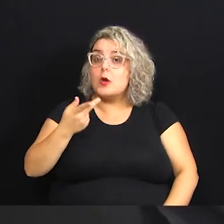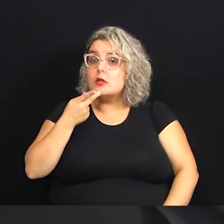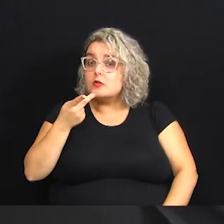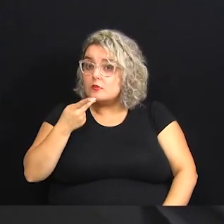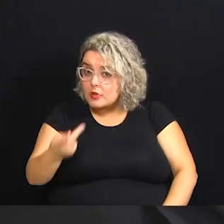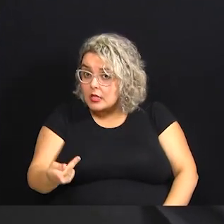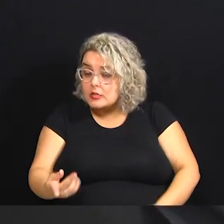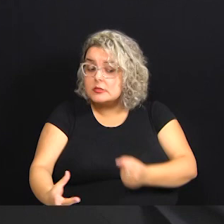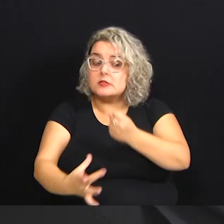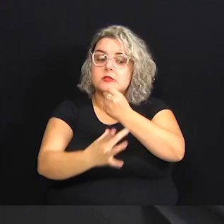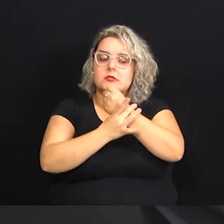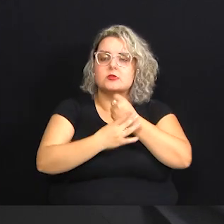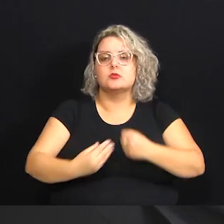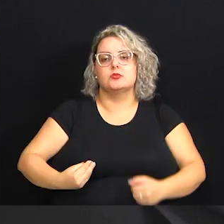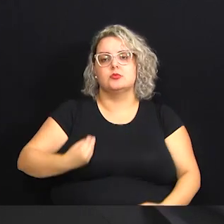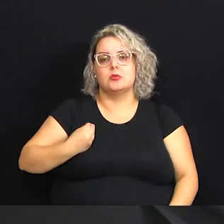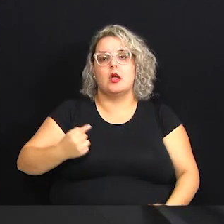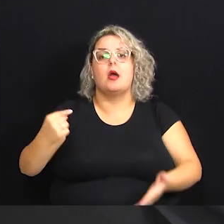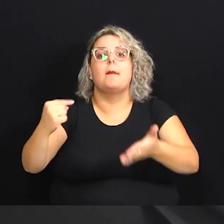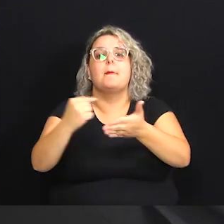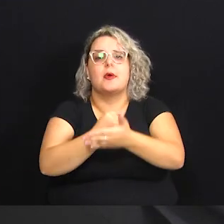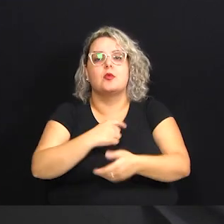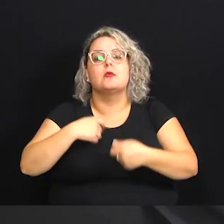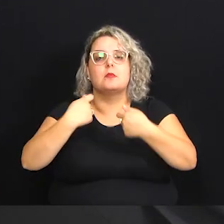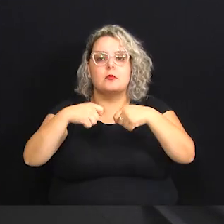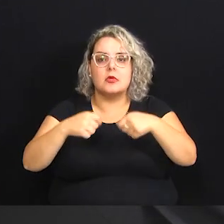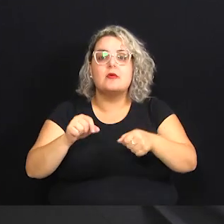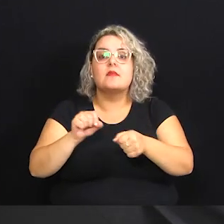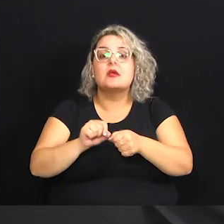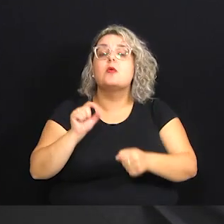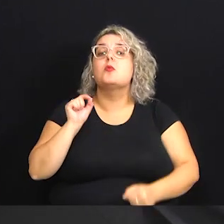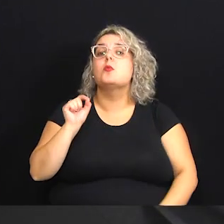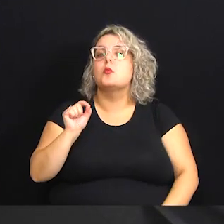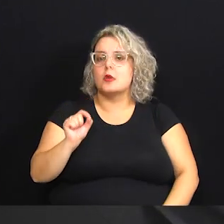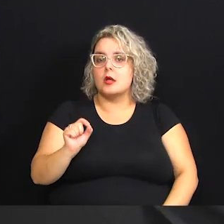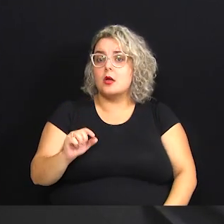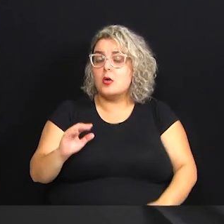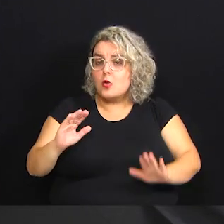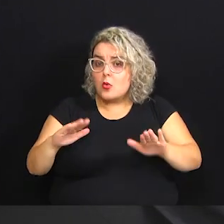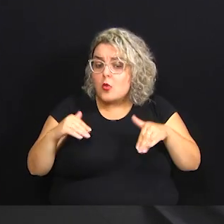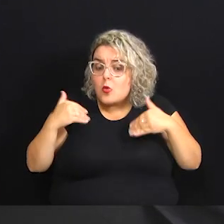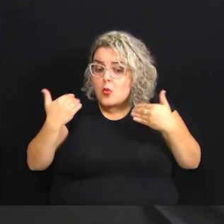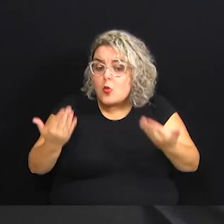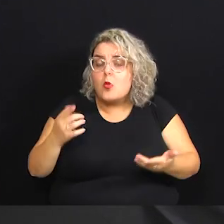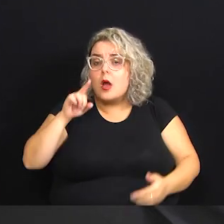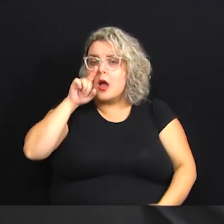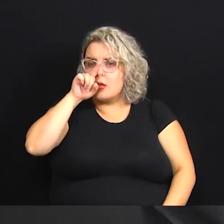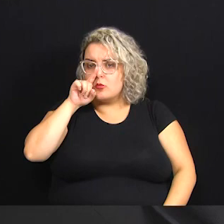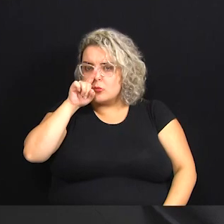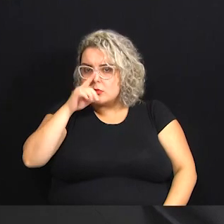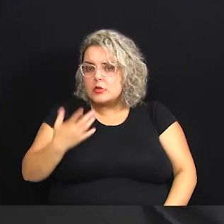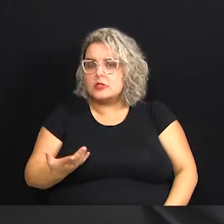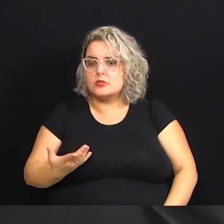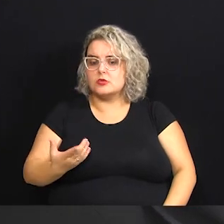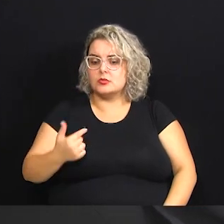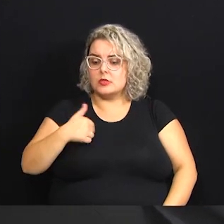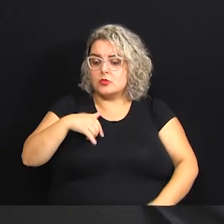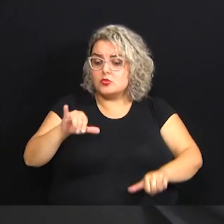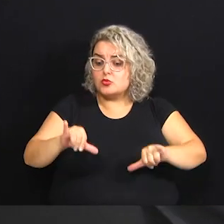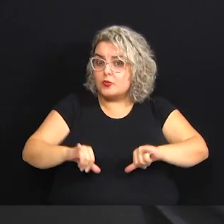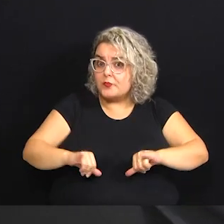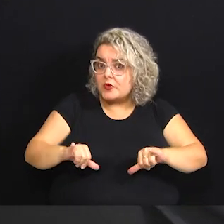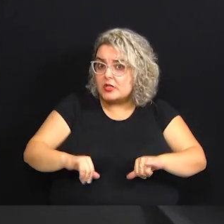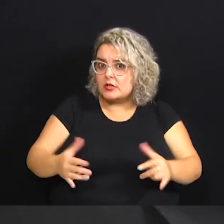gente fala de seguro de vida, a pergunta que a gente precisa se fazer é qual é o risco que eu estou